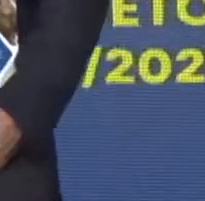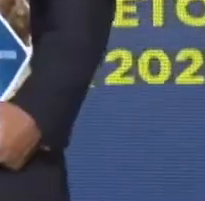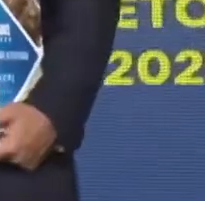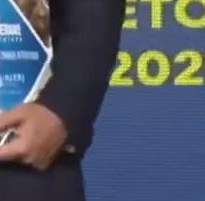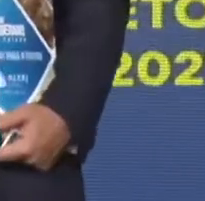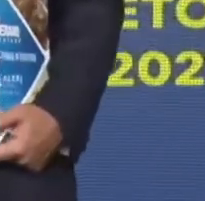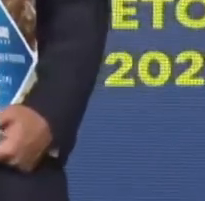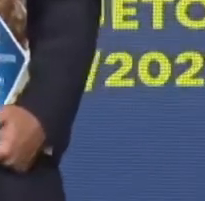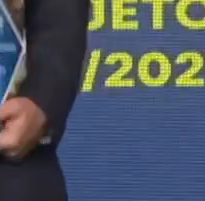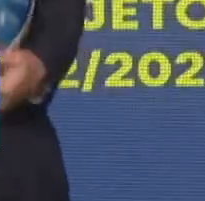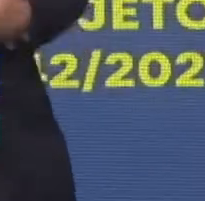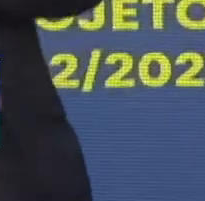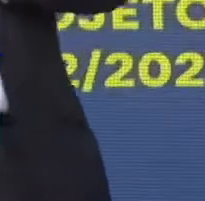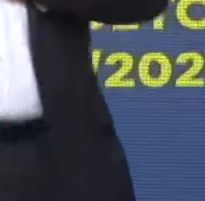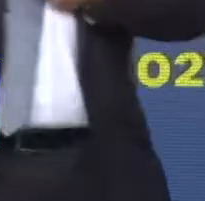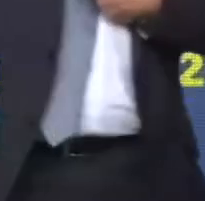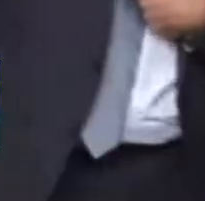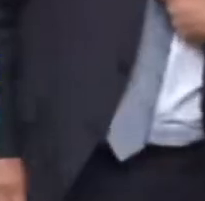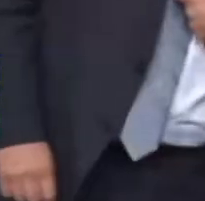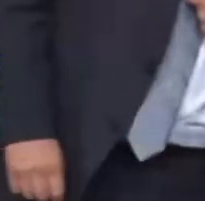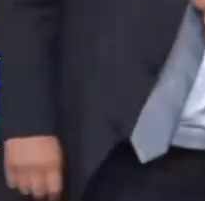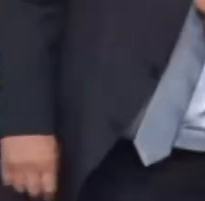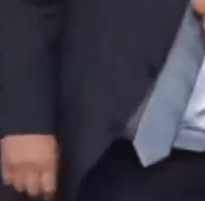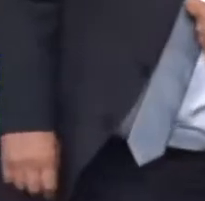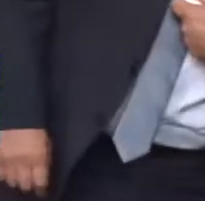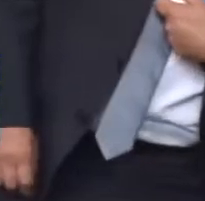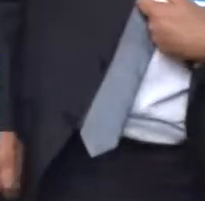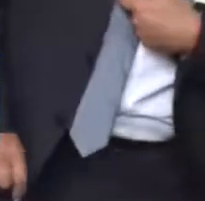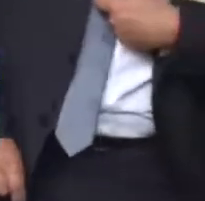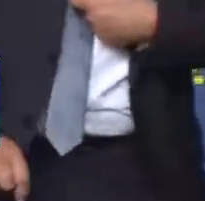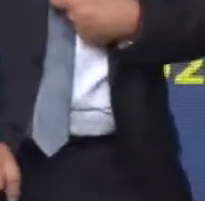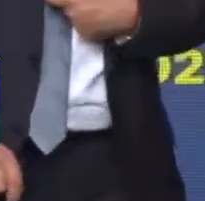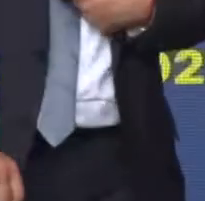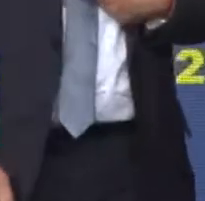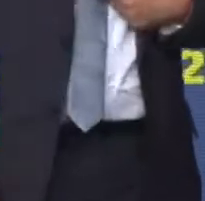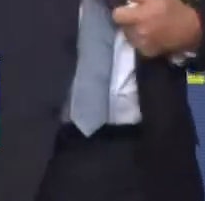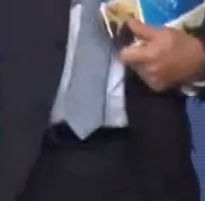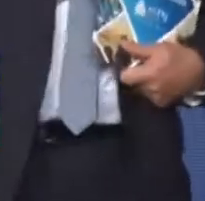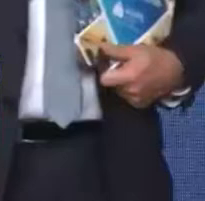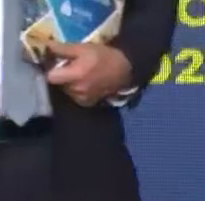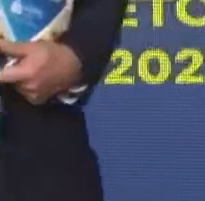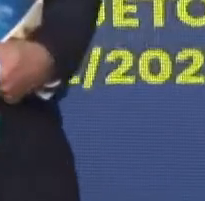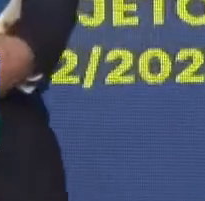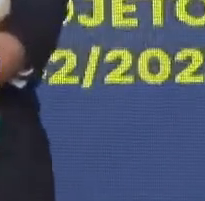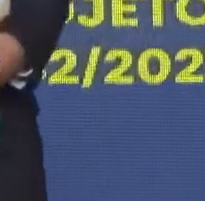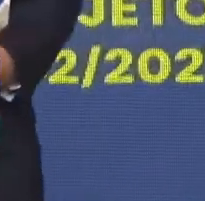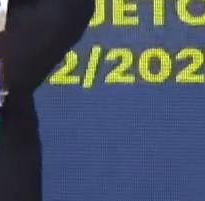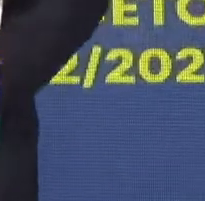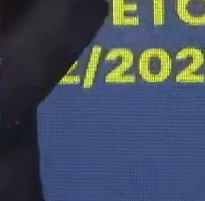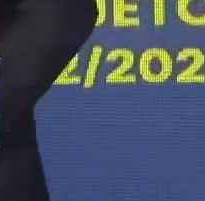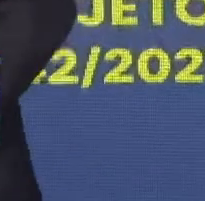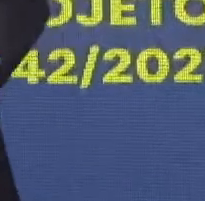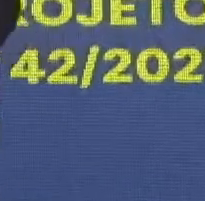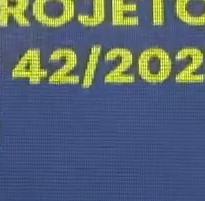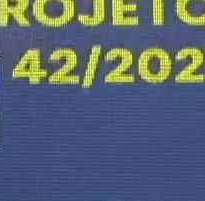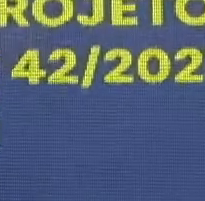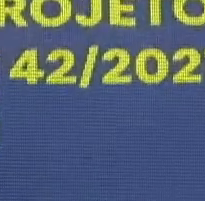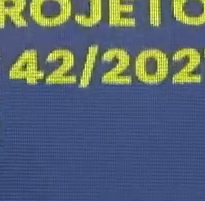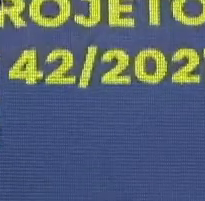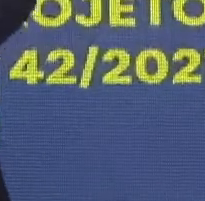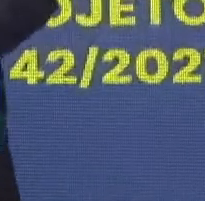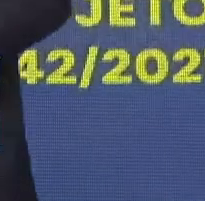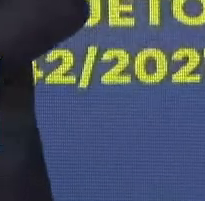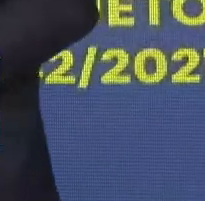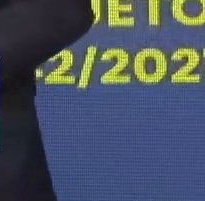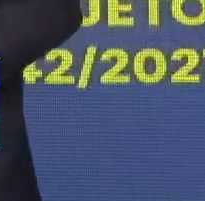de prosperidade. Queria agradecer muito à Assembleia Legislativa, no nome principalmente do presidente. Eu vou deixar ele falar, até,